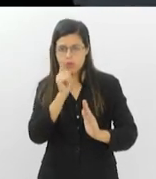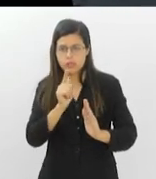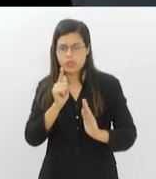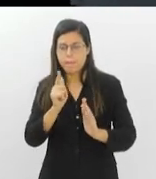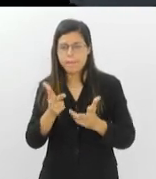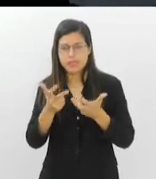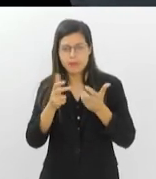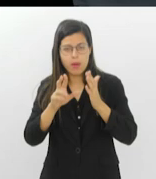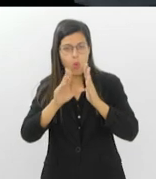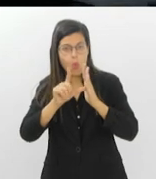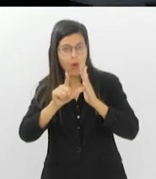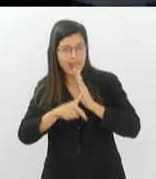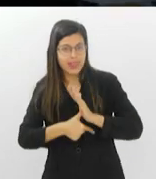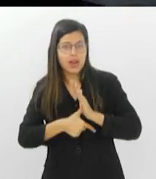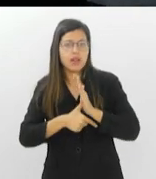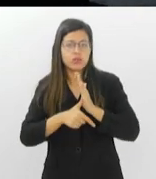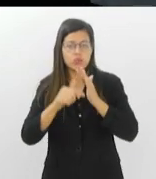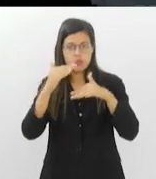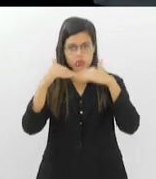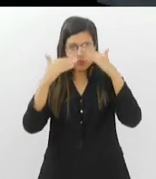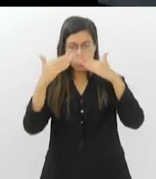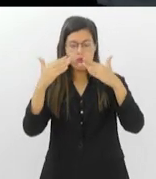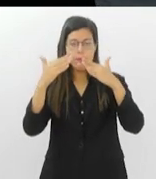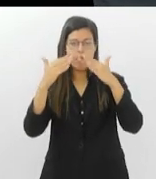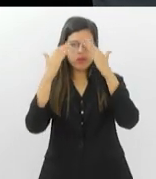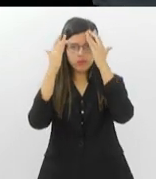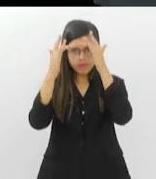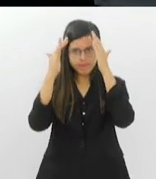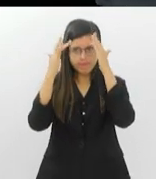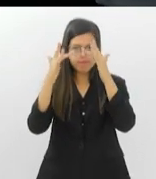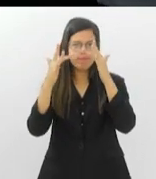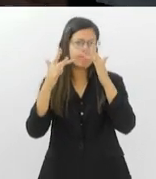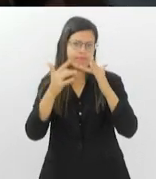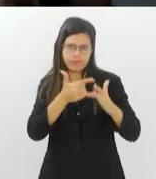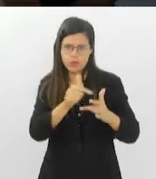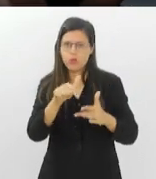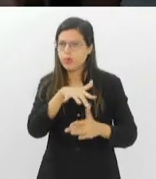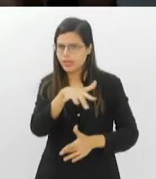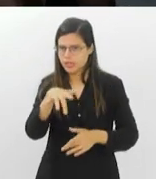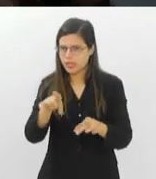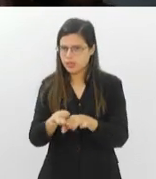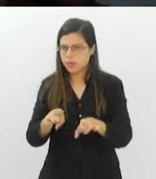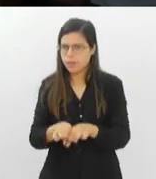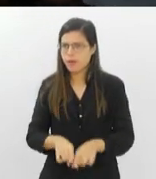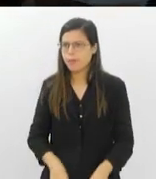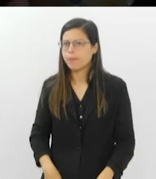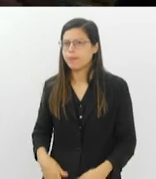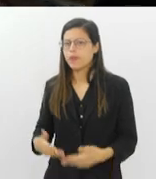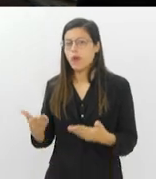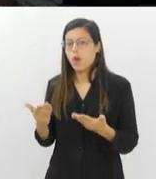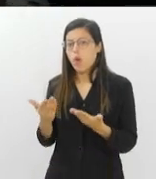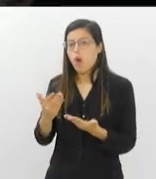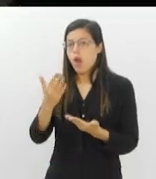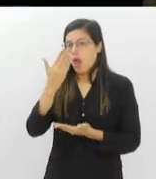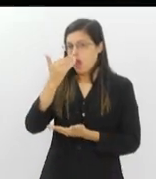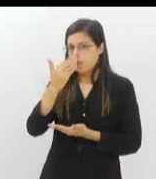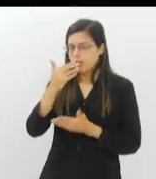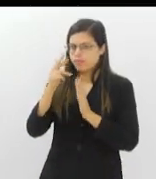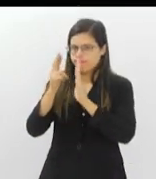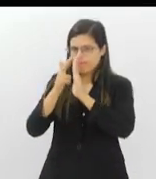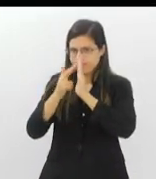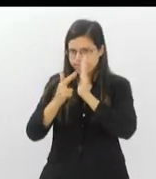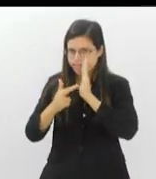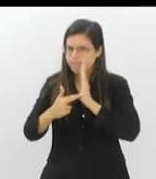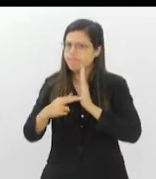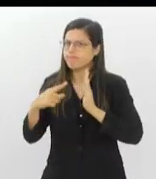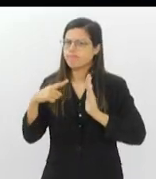no desenvolvimento global dessa criança, né? Então, um atraso intelectual e múltiplo. Agora, a dieta para essas crianças são bem restritivas, né? Se